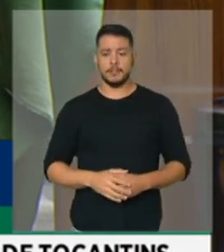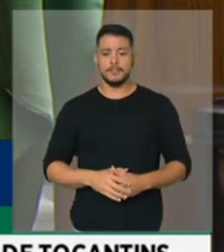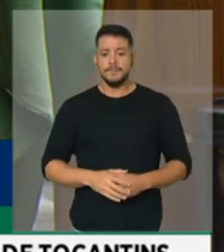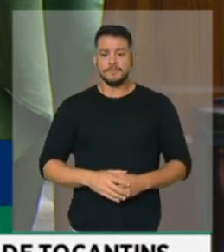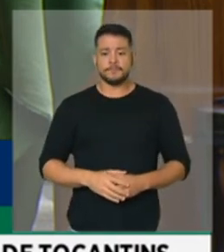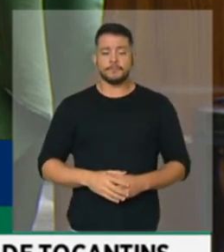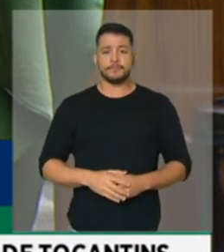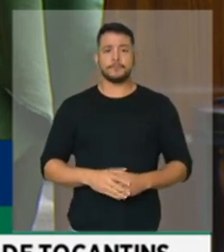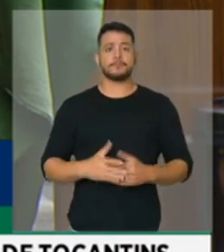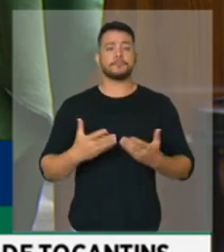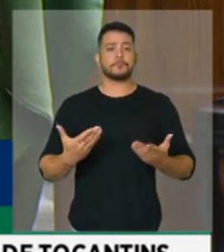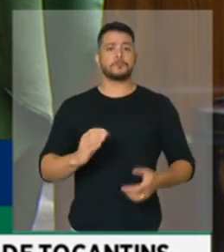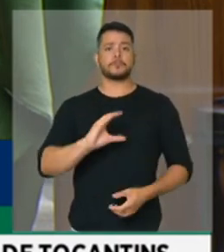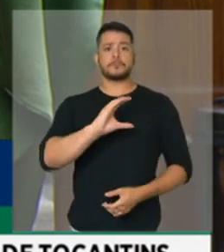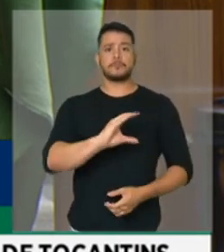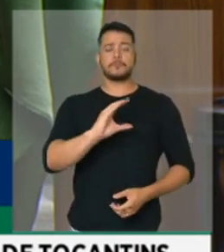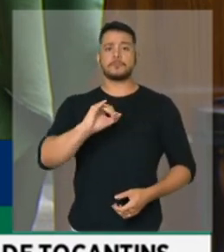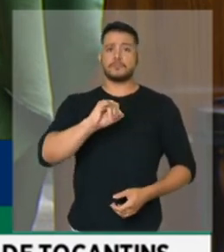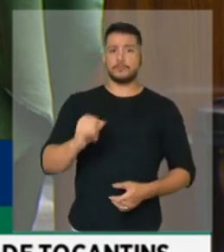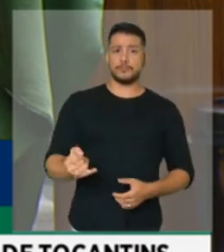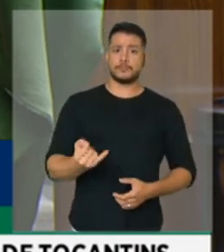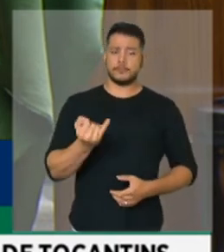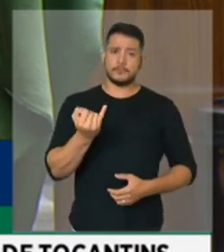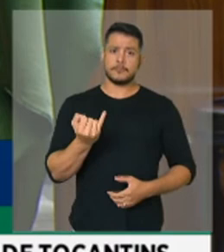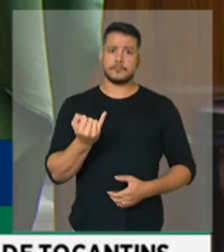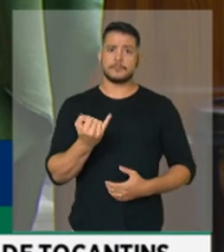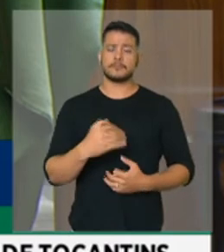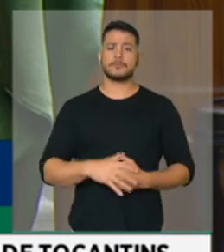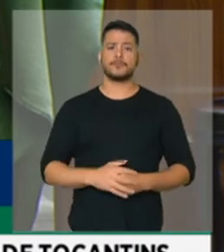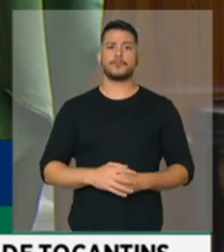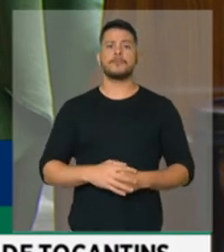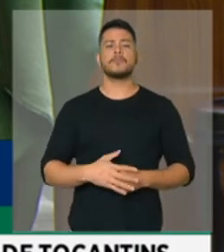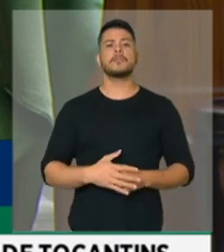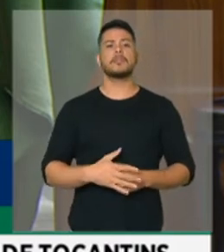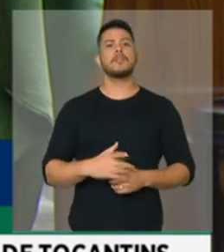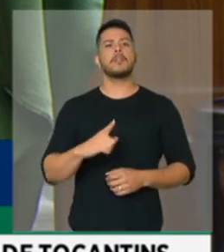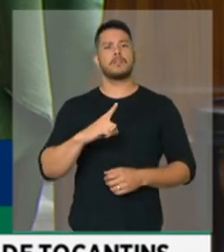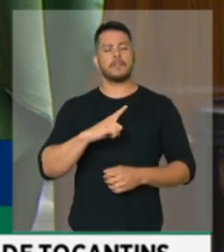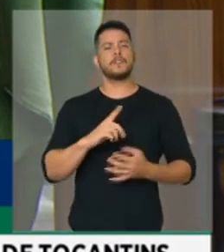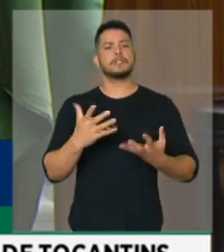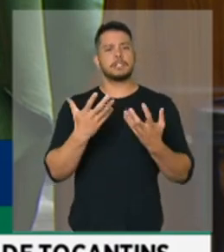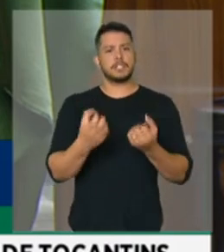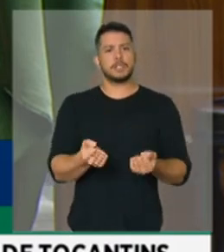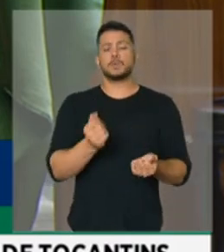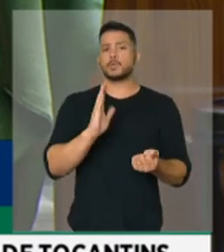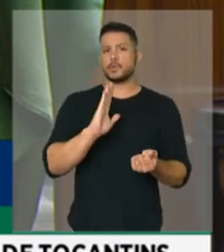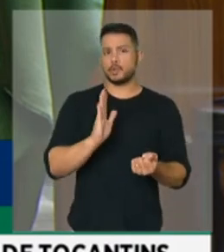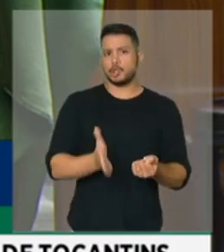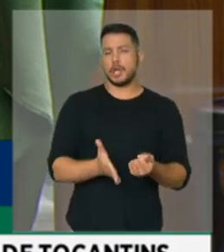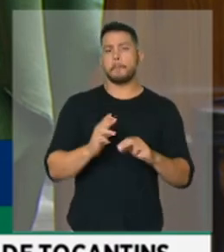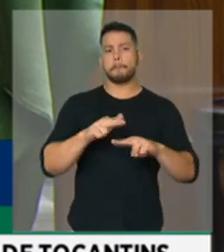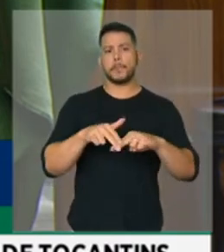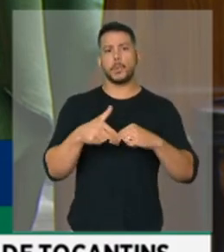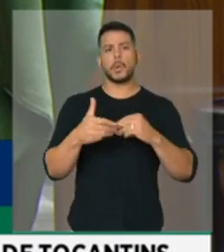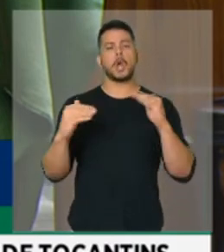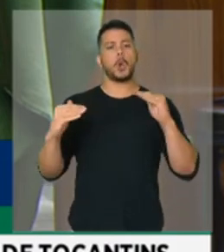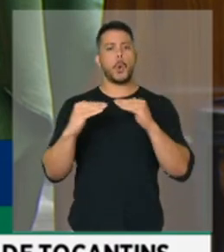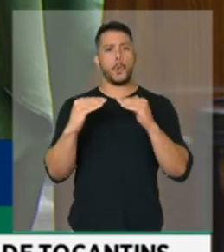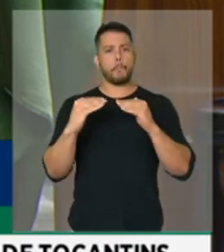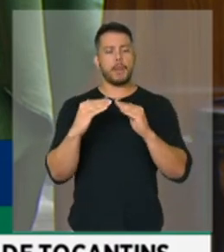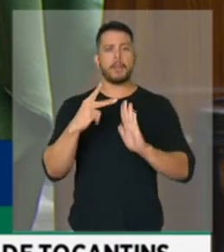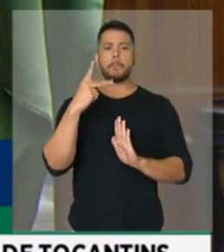Na Comissão de Constituição e Justiça da Cidadania, a matéria foi considerada admissível, consoante parecer aprovado em